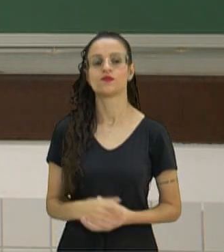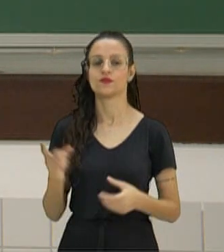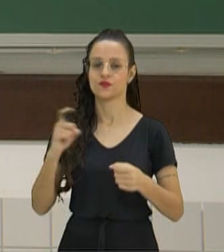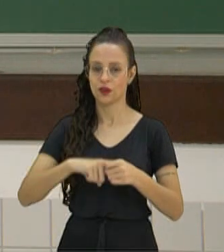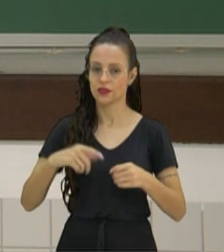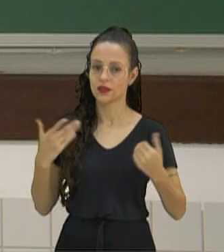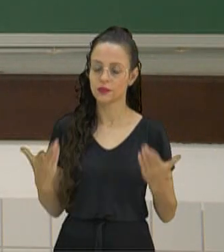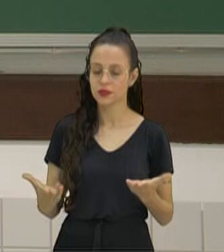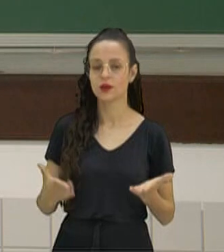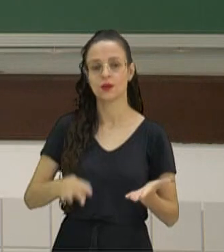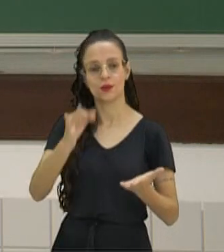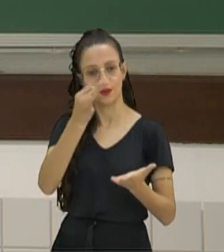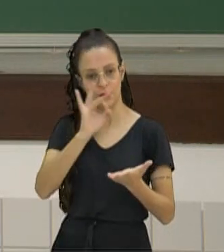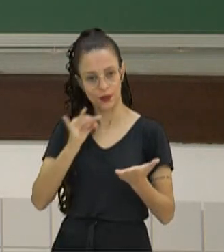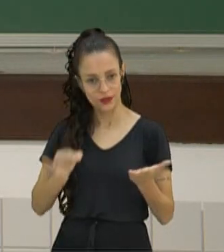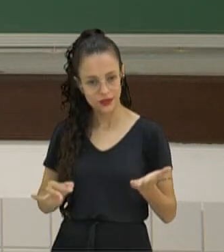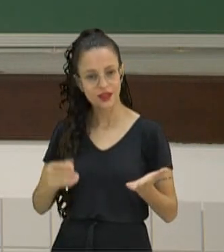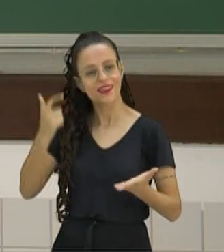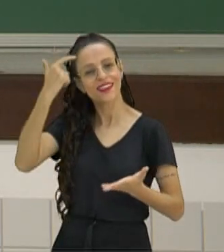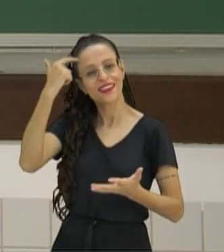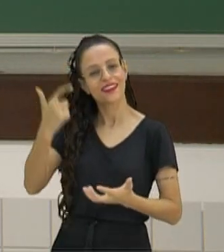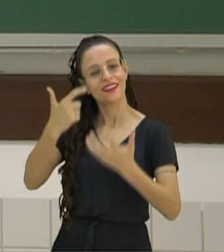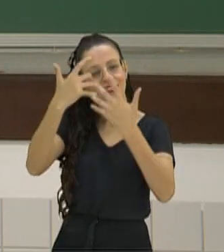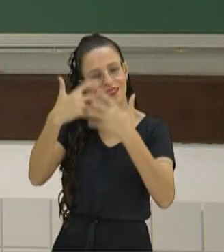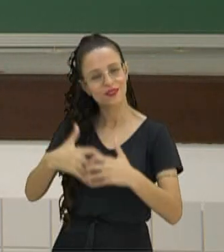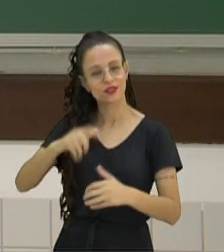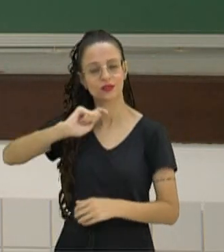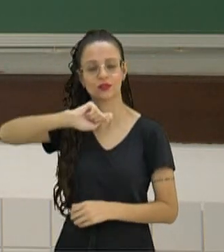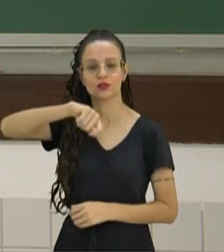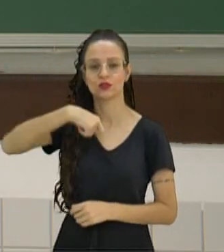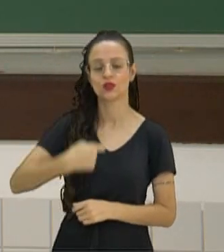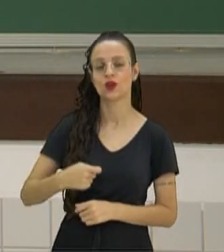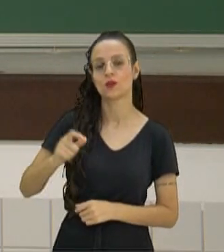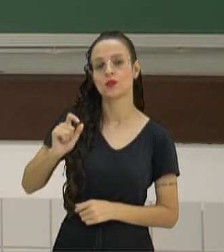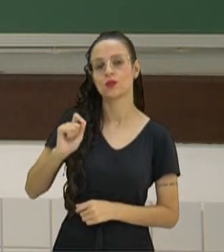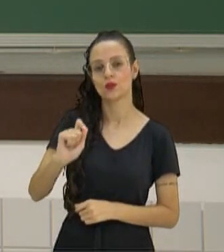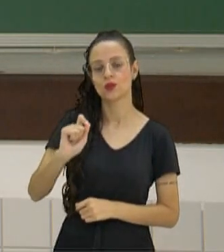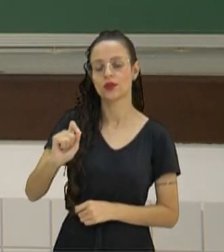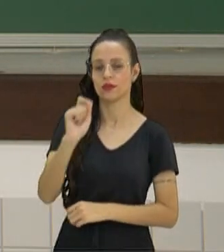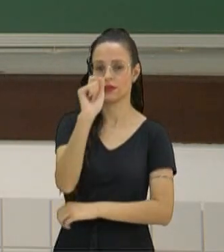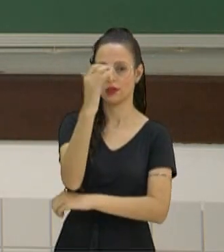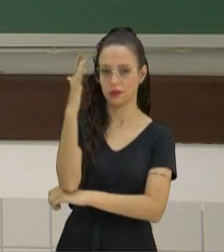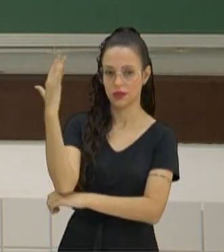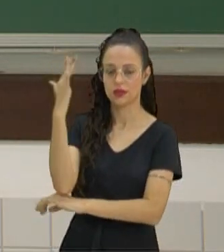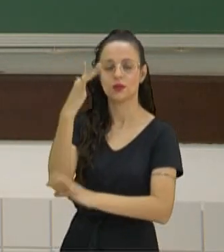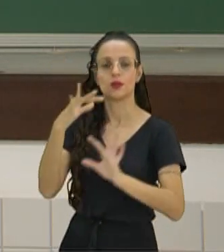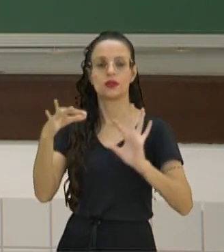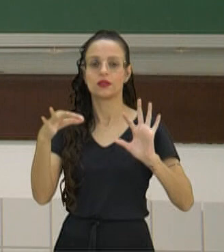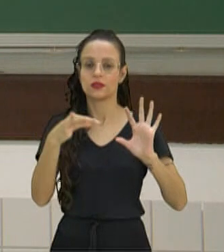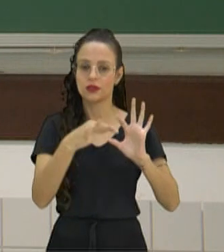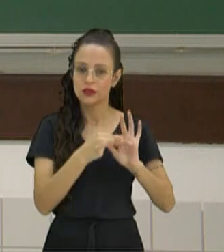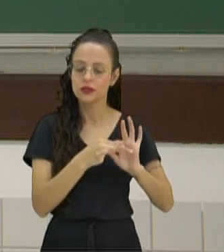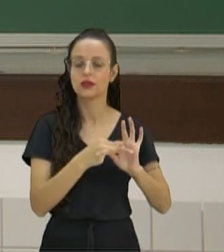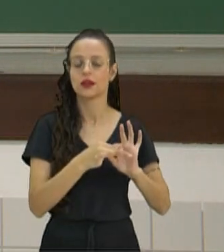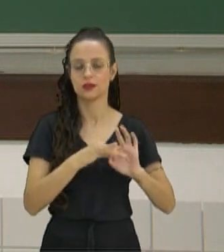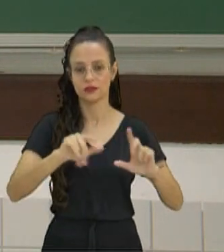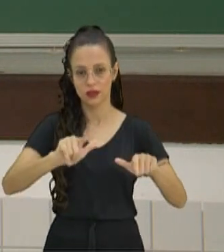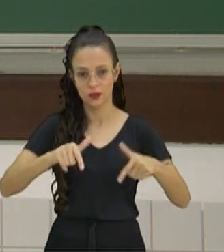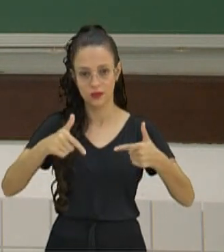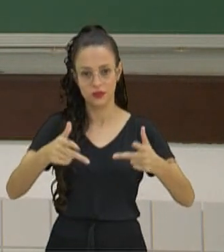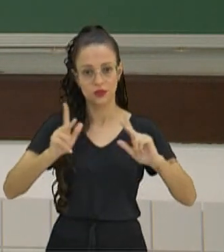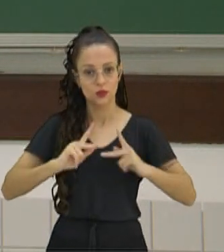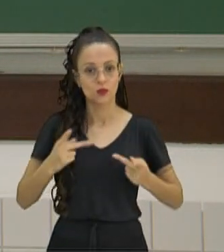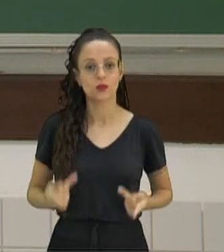Voltamos então ali com a correção, refletindo aquela ideia lá das questões ambientais que estão ligadas à ação humana.